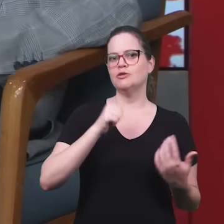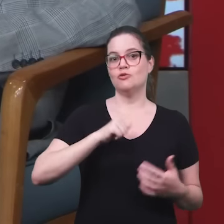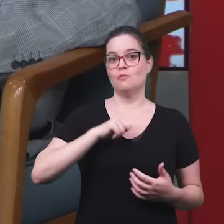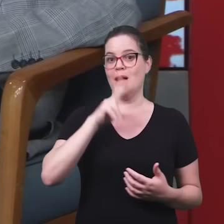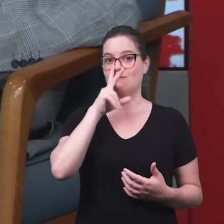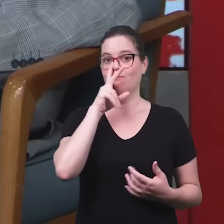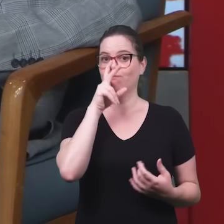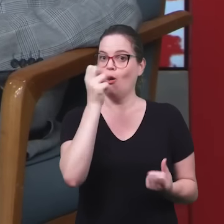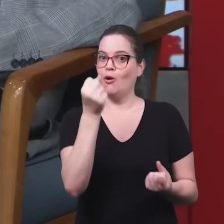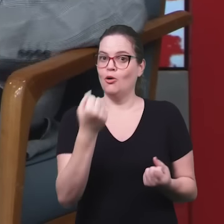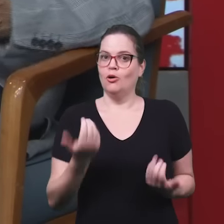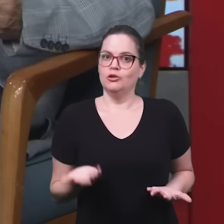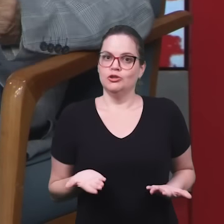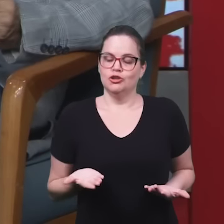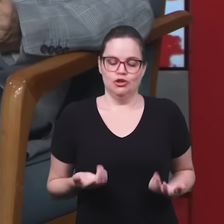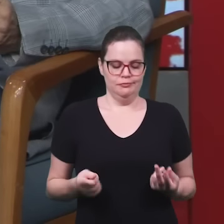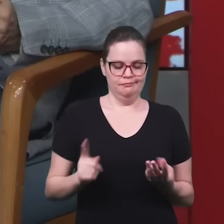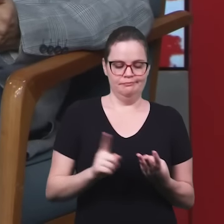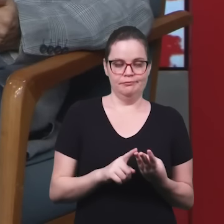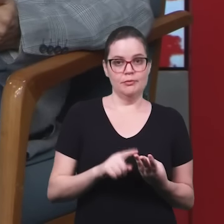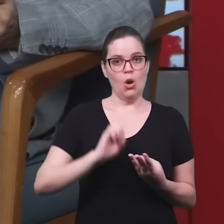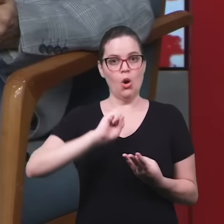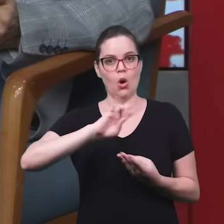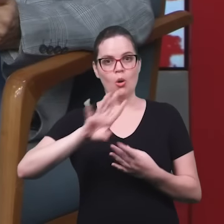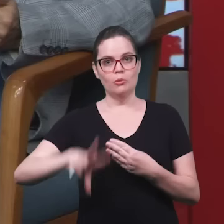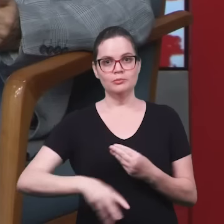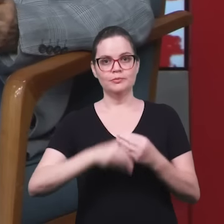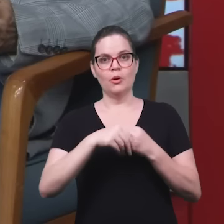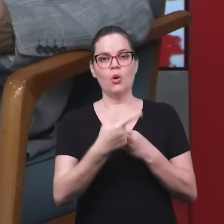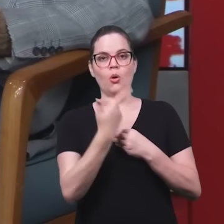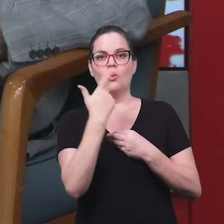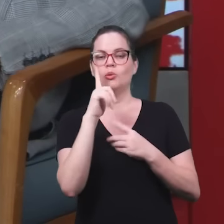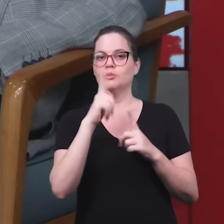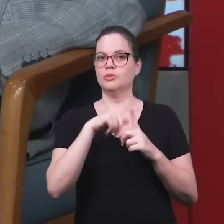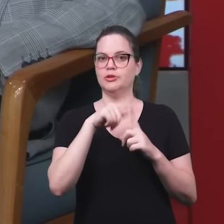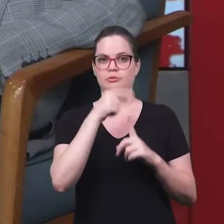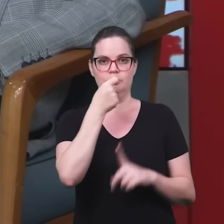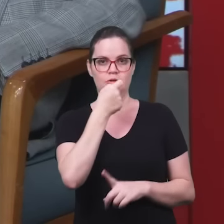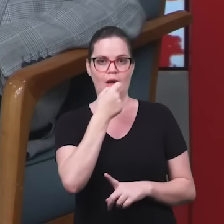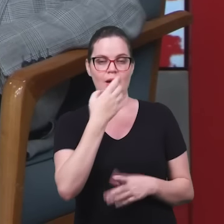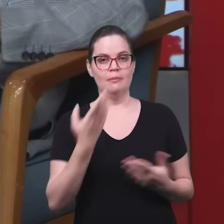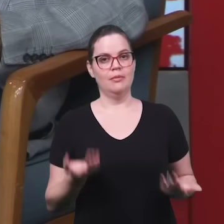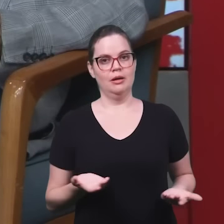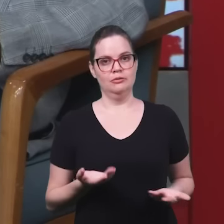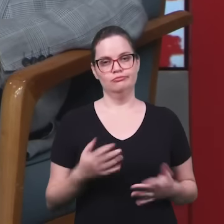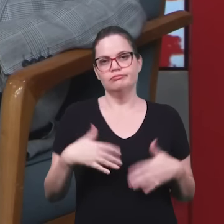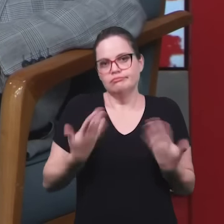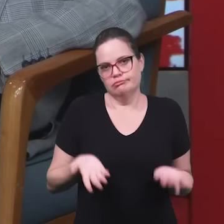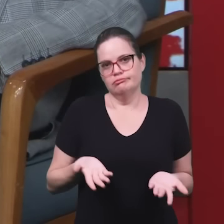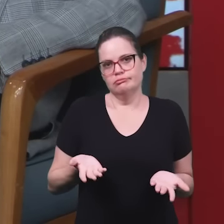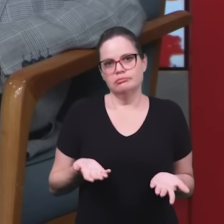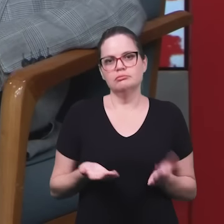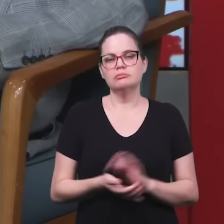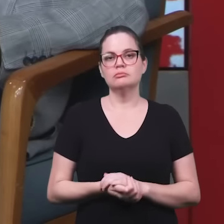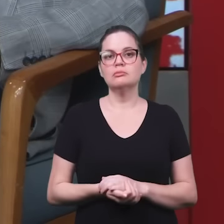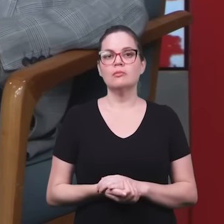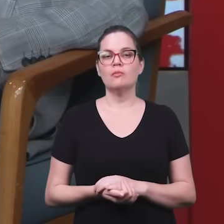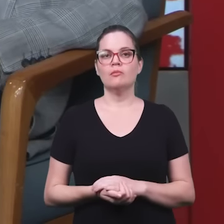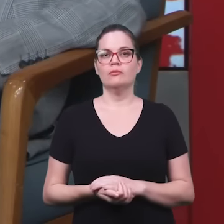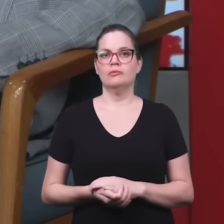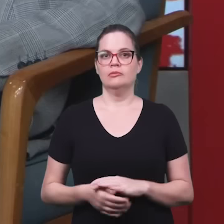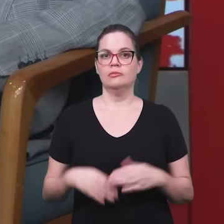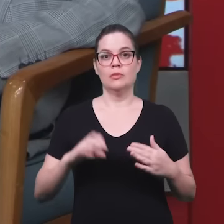intensa. Às vezes você tem que acrescentar outra medicação. Enfim,